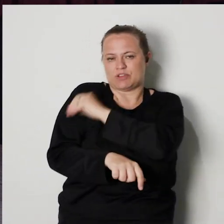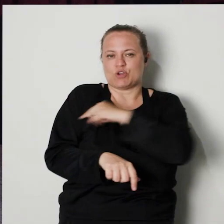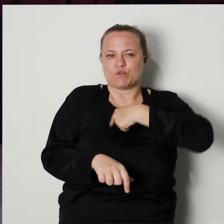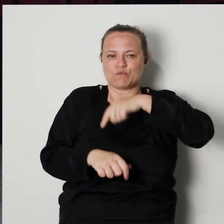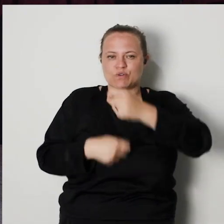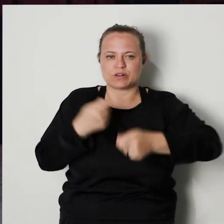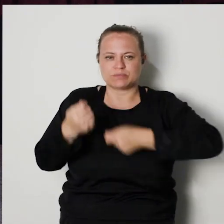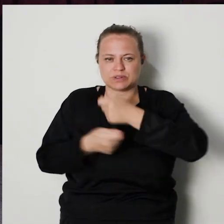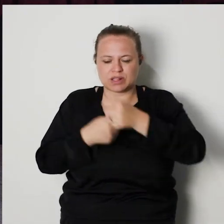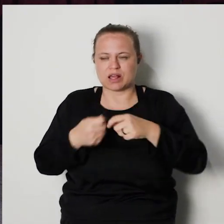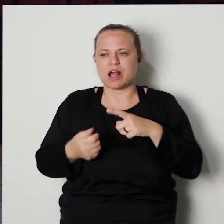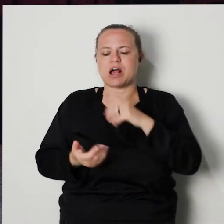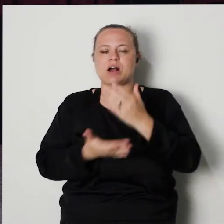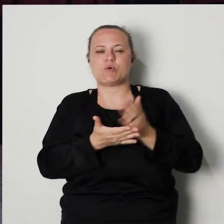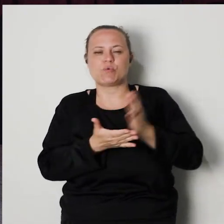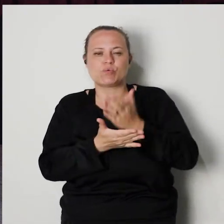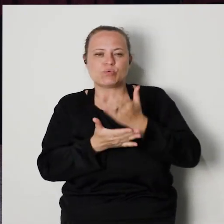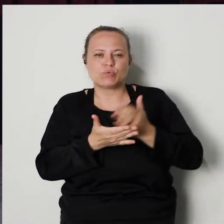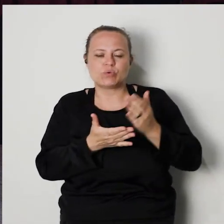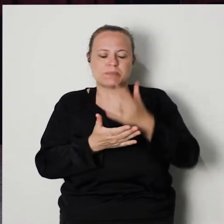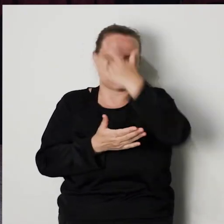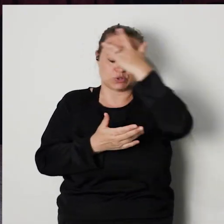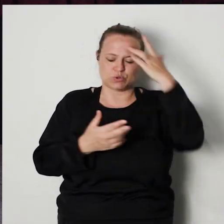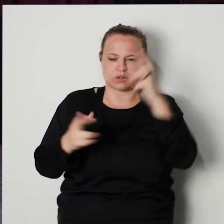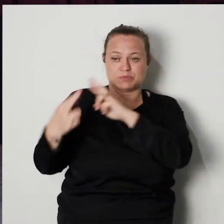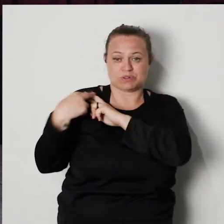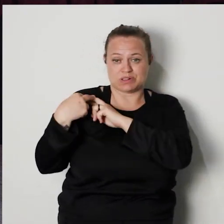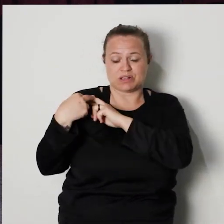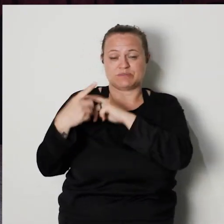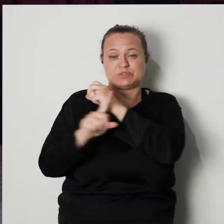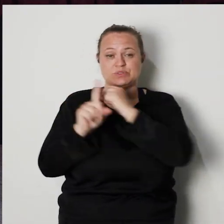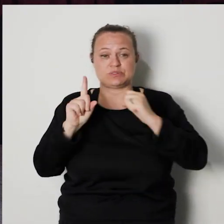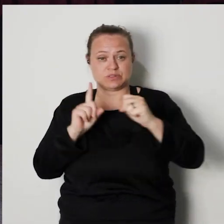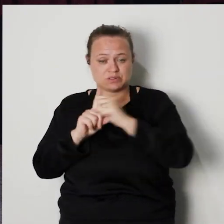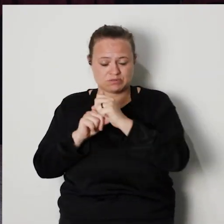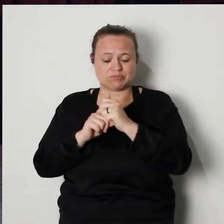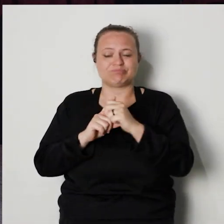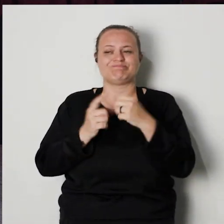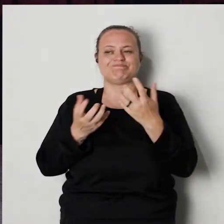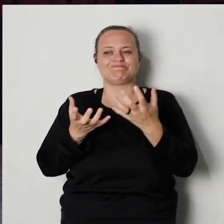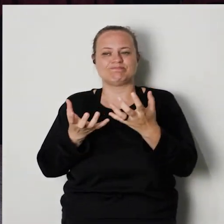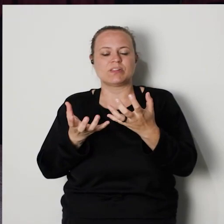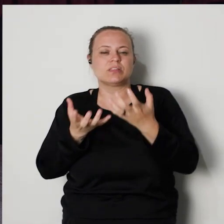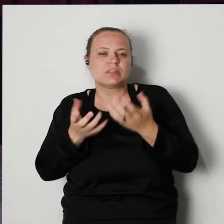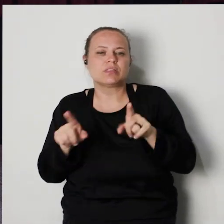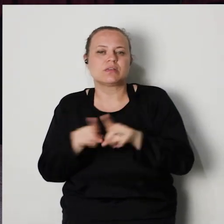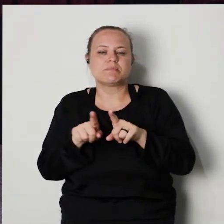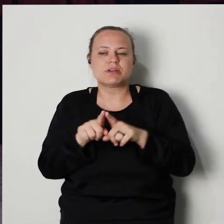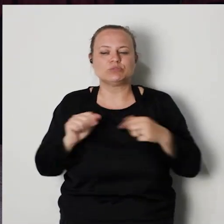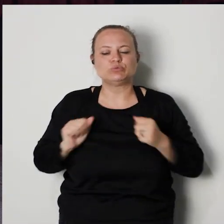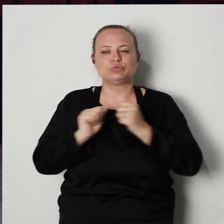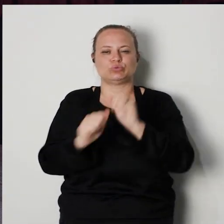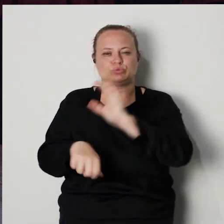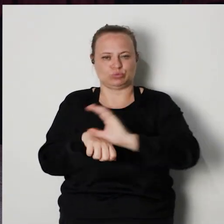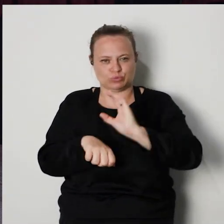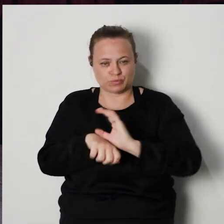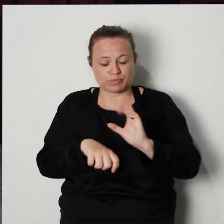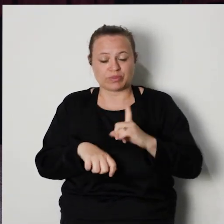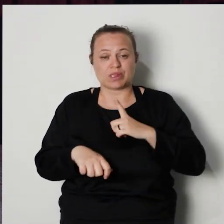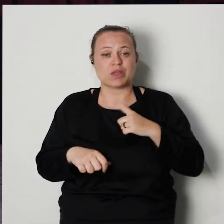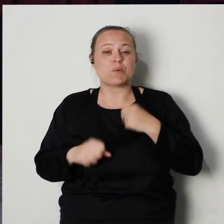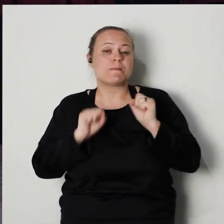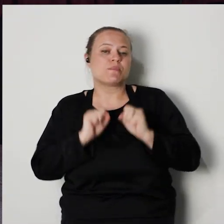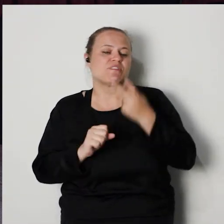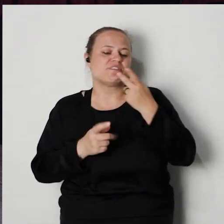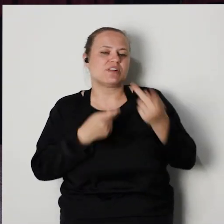tem recurso, se o Ministério aprovar, fizemos oficina também, aí foi para a administração pública, alguns representantes também